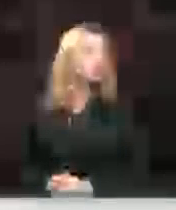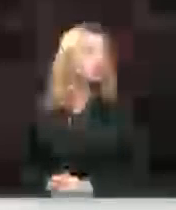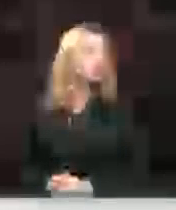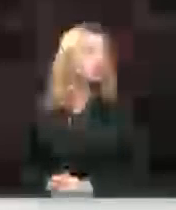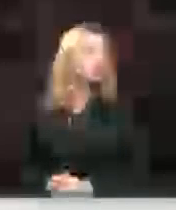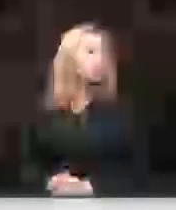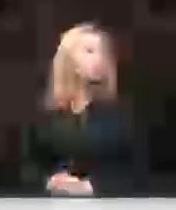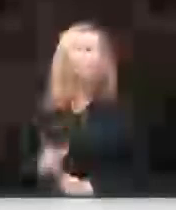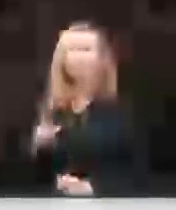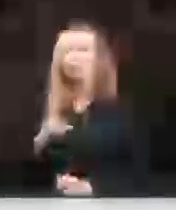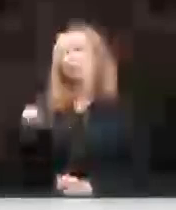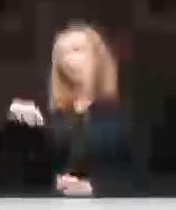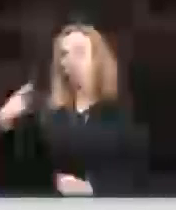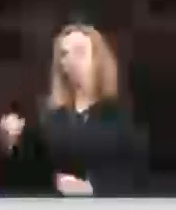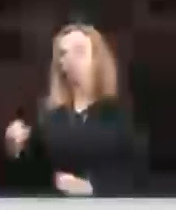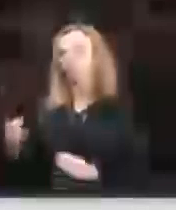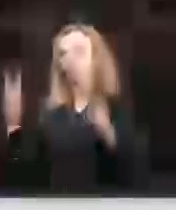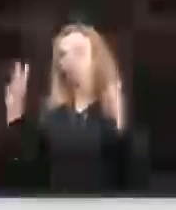um outro aspecto